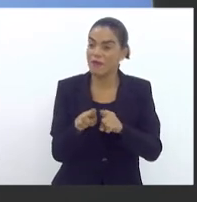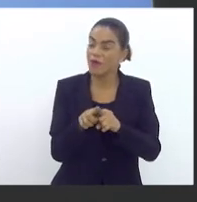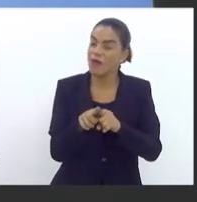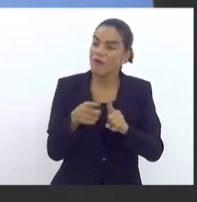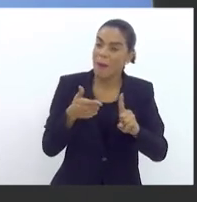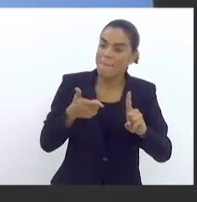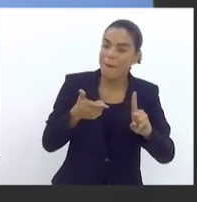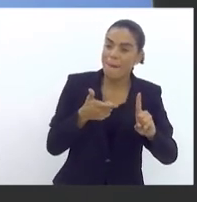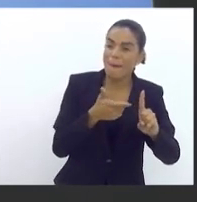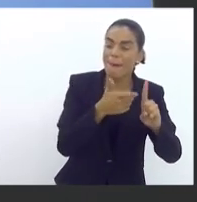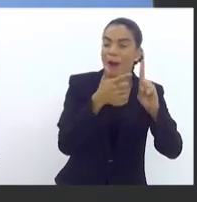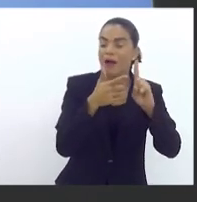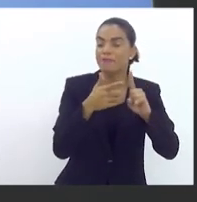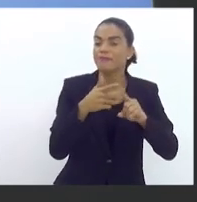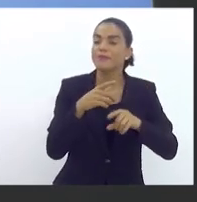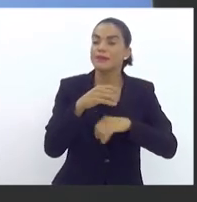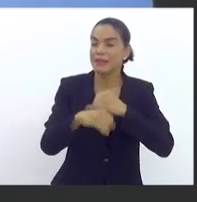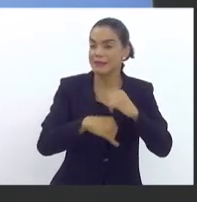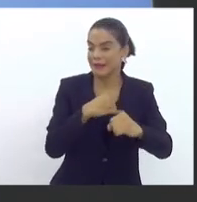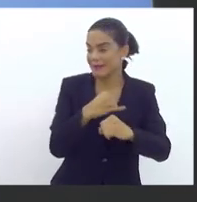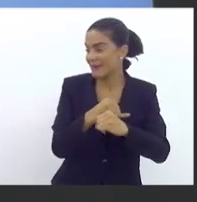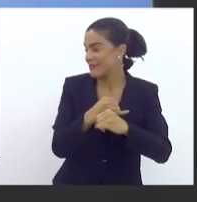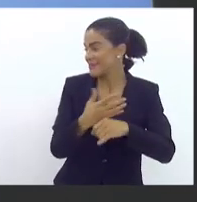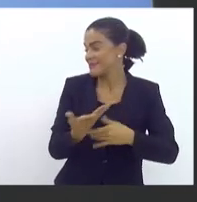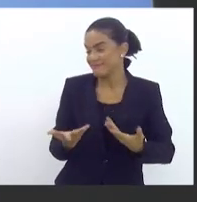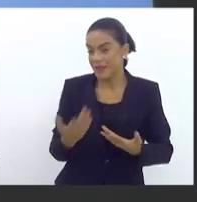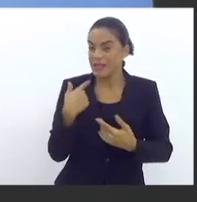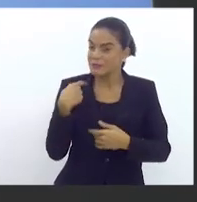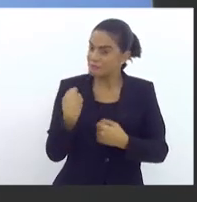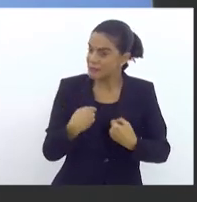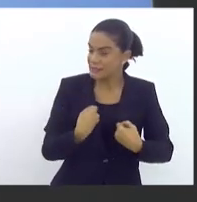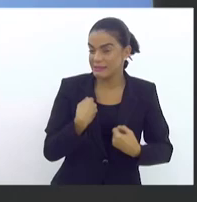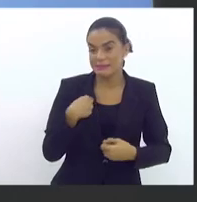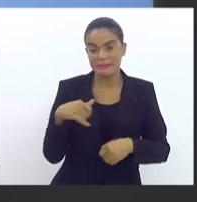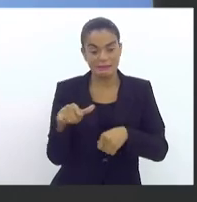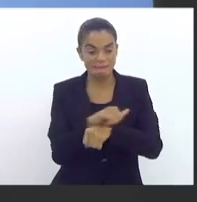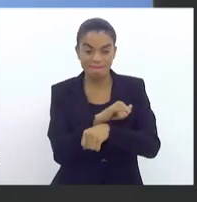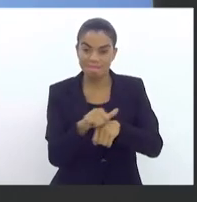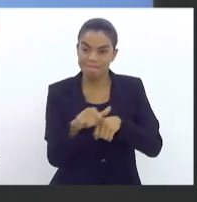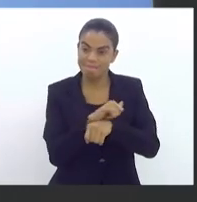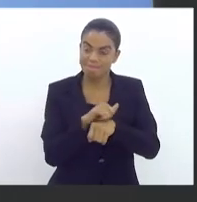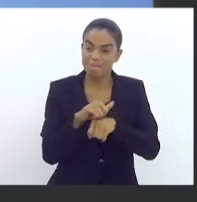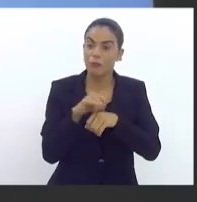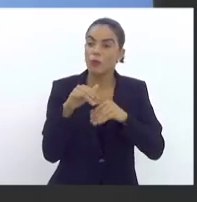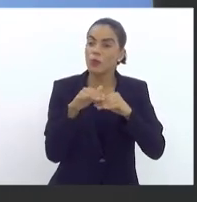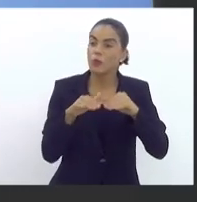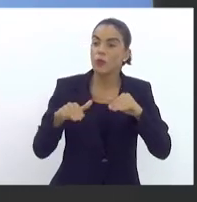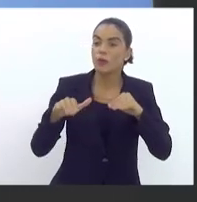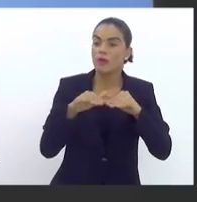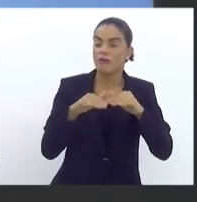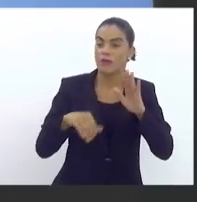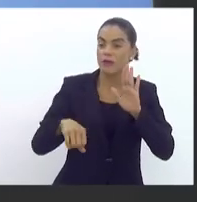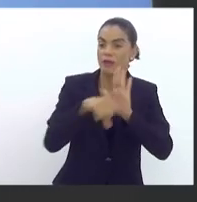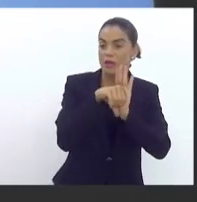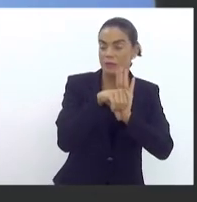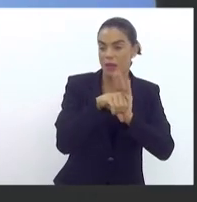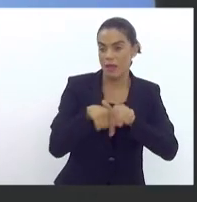e nós precisamos é tomar uma Providência talvez até é no nível de criminalizar